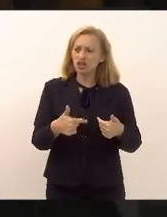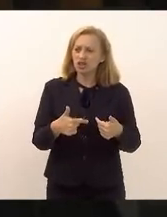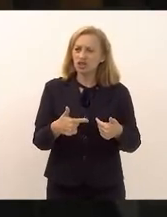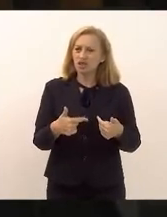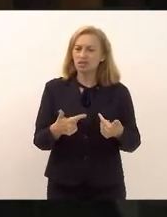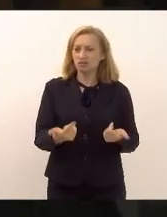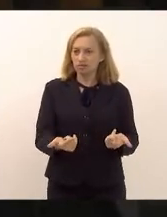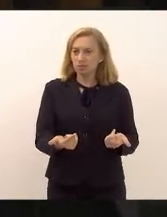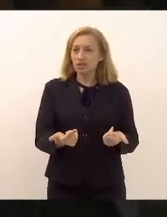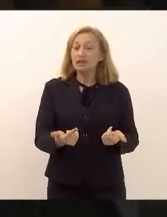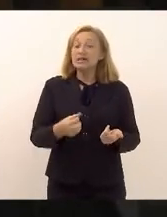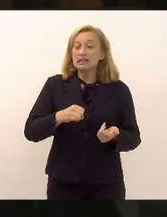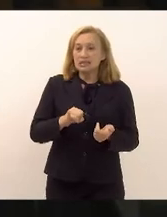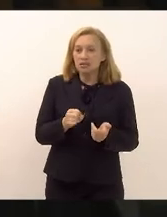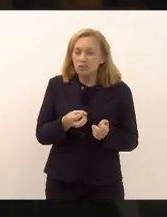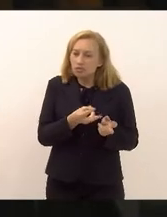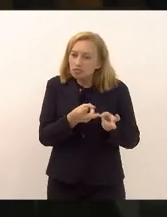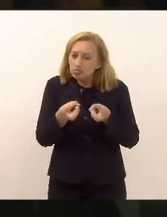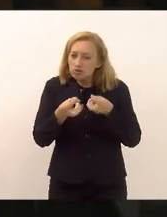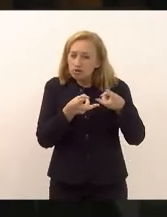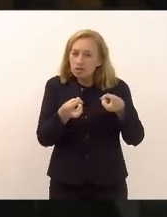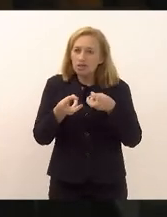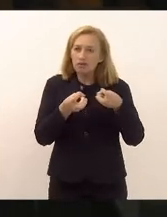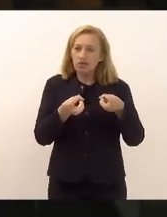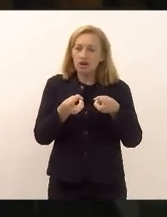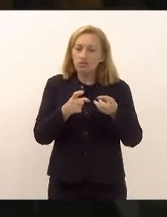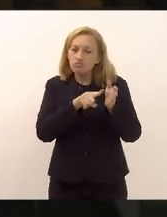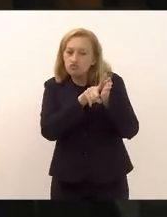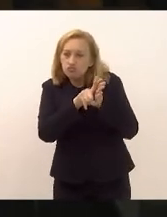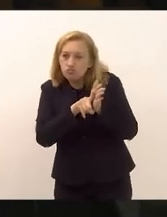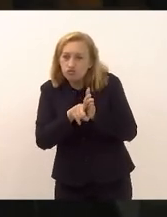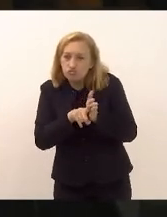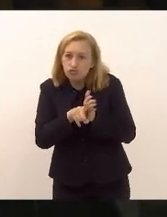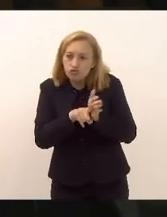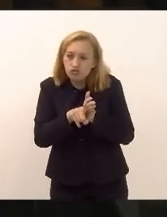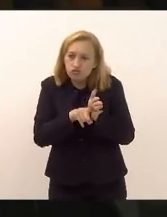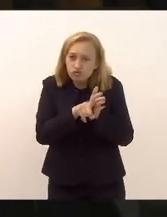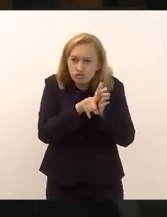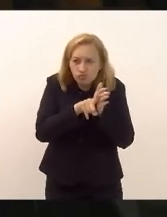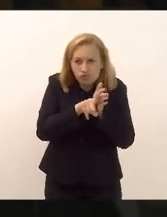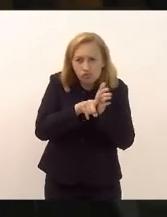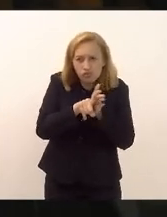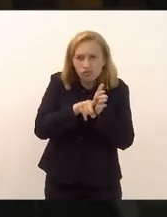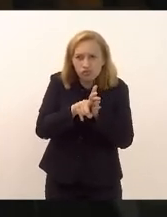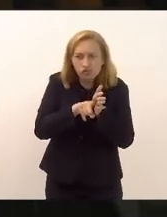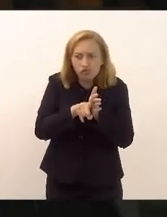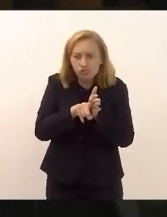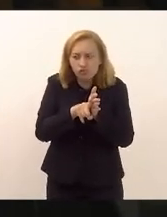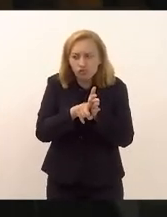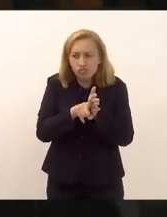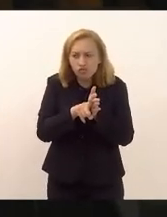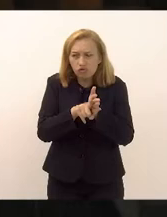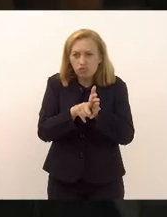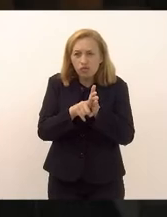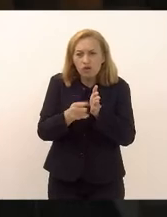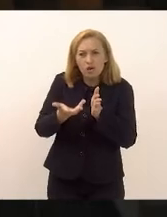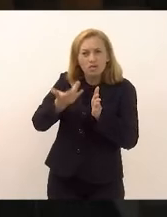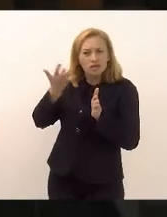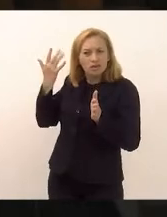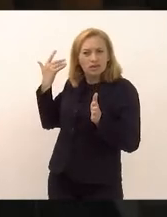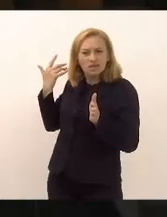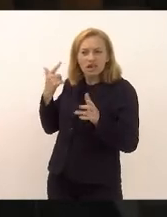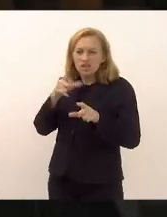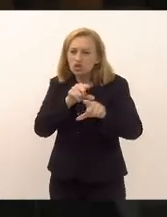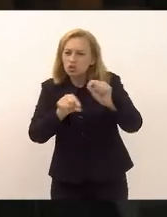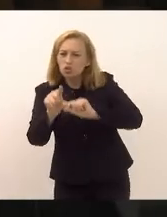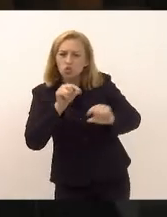Se consultarmos os anais do Parlamento Fluminense, as